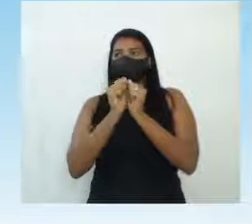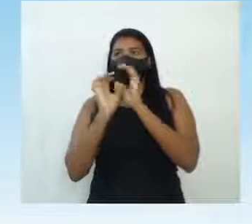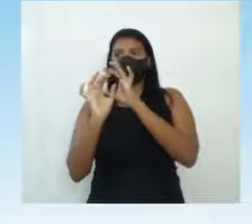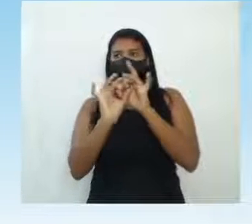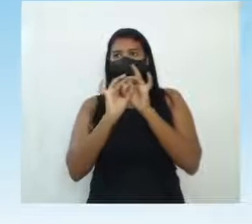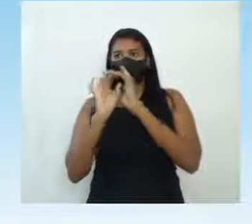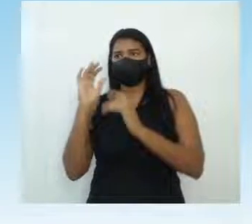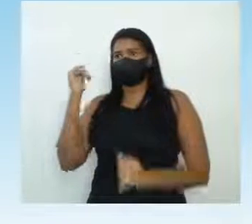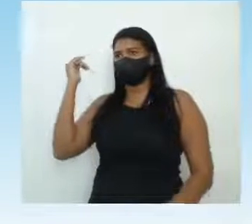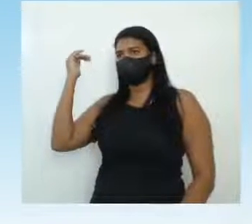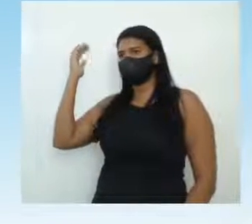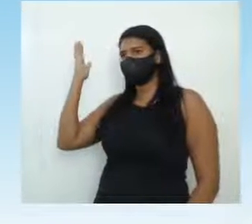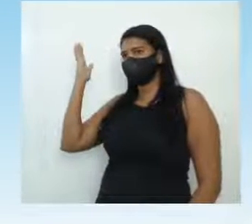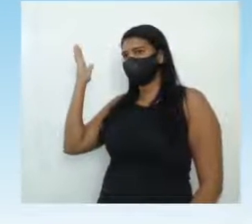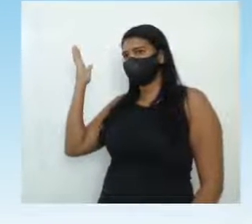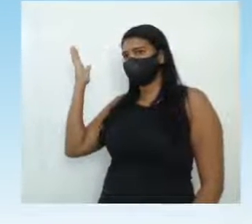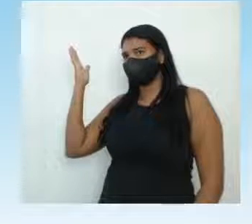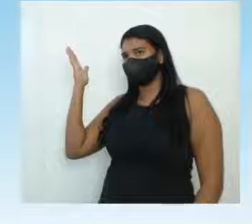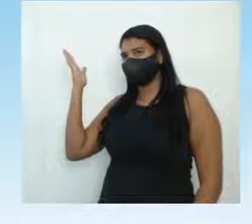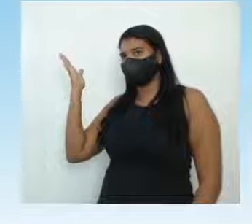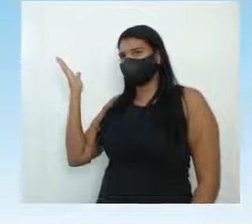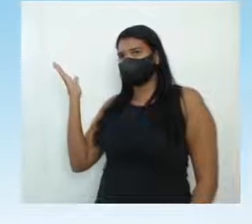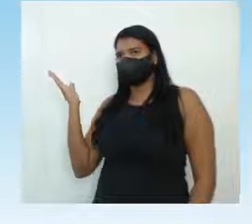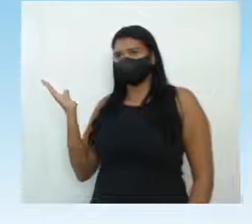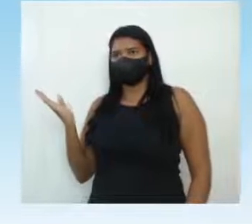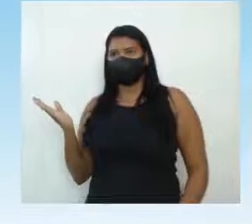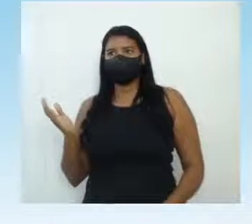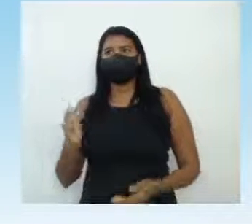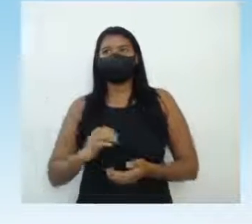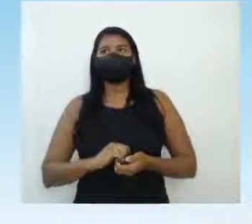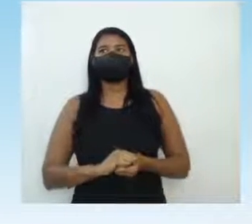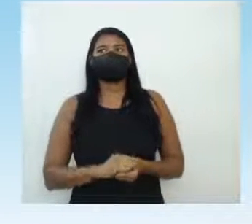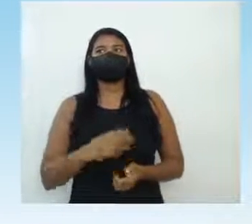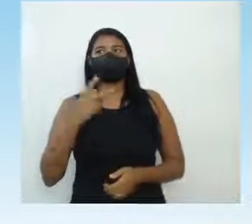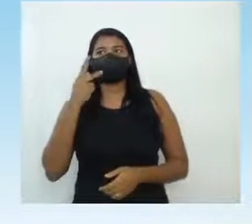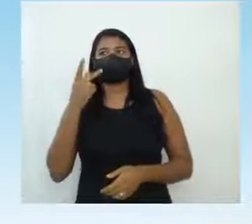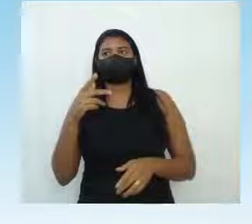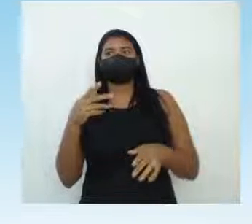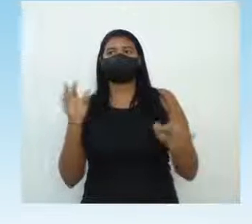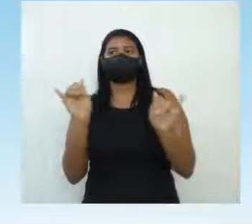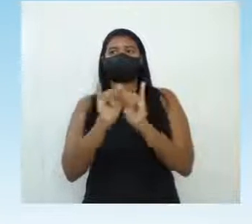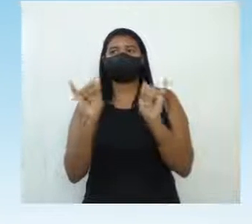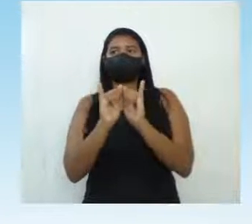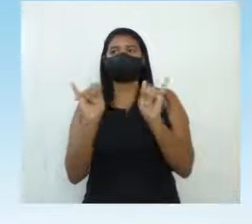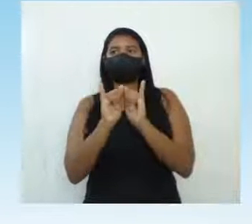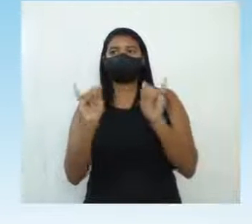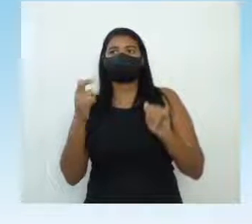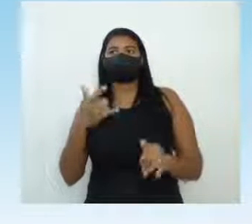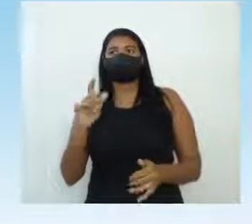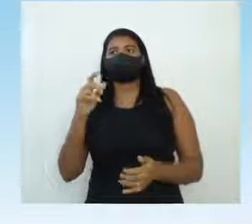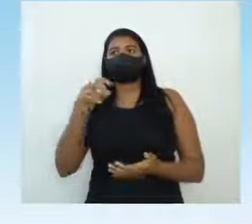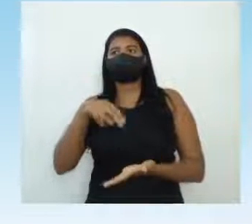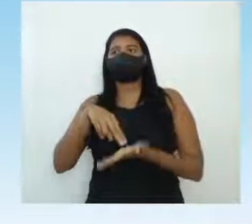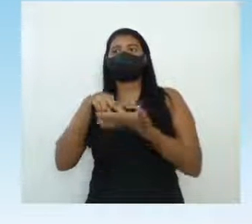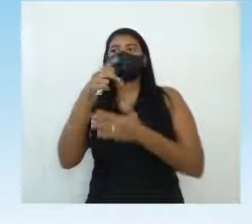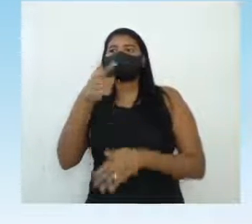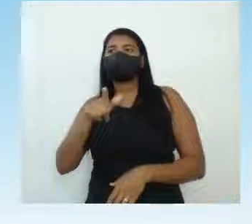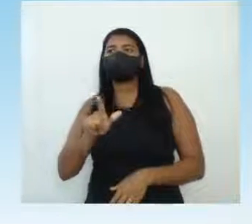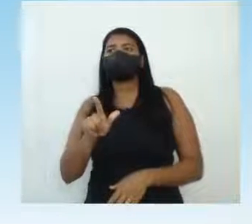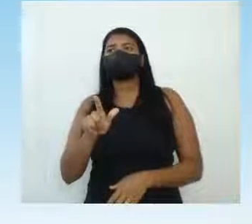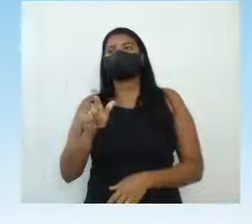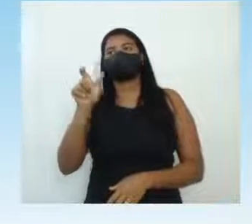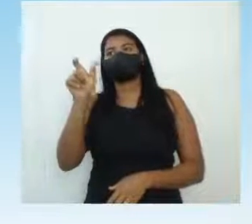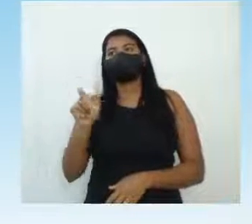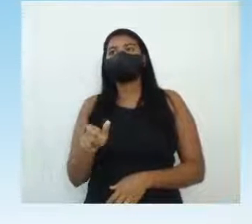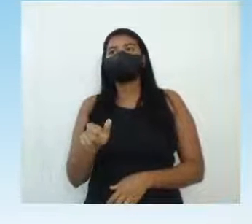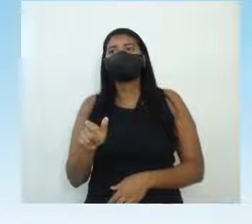tá? E em palavras mais simples, nenhum dos envolvidos ficaria de pé se não houvesse o outro, como eu